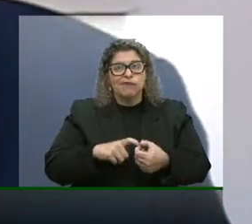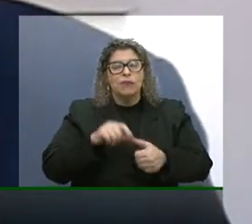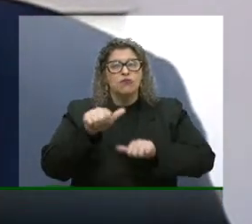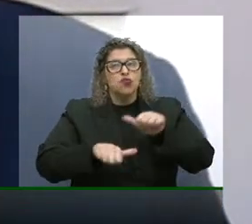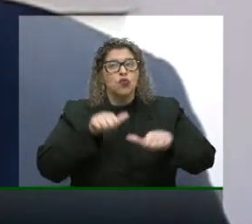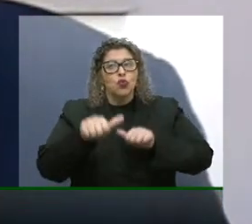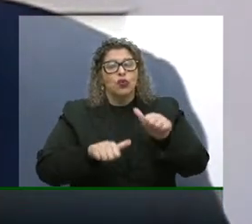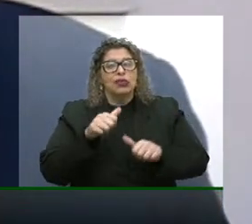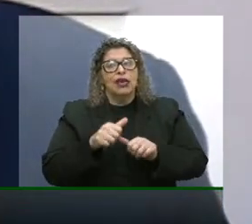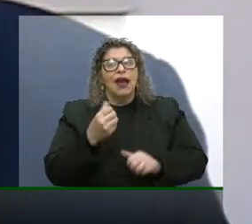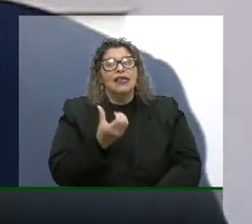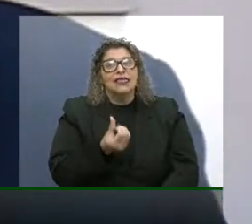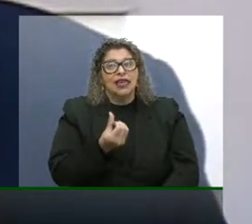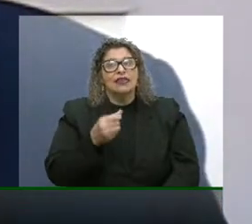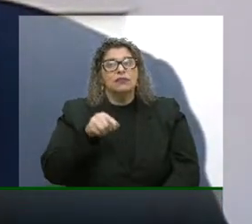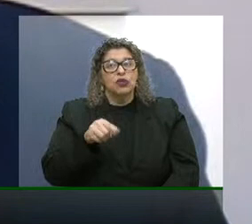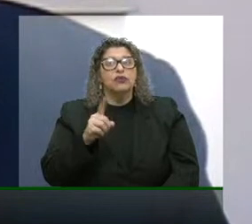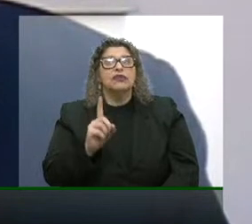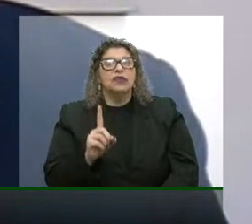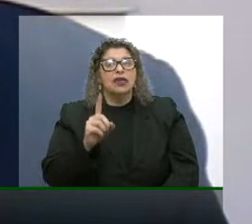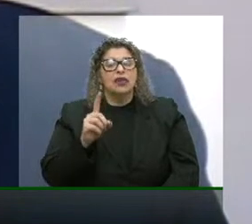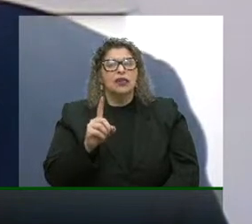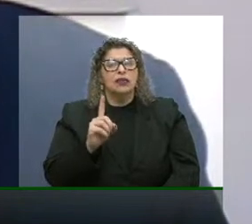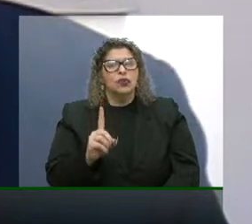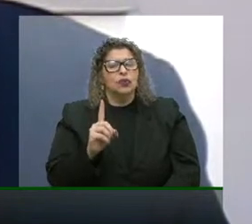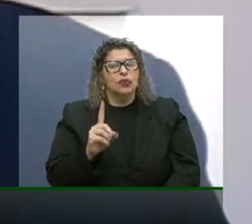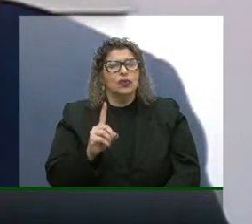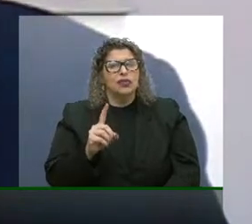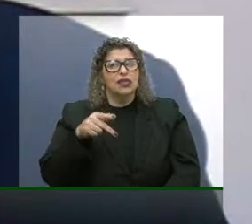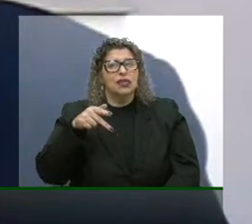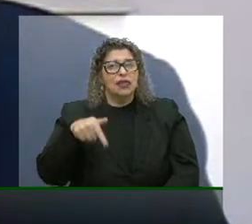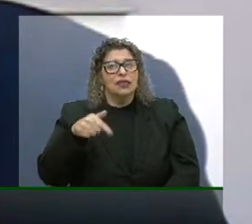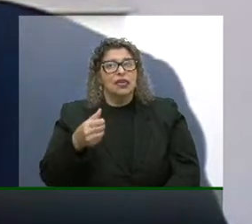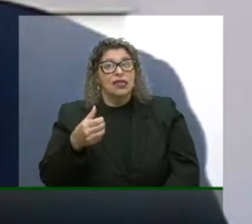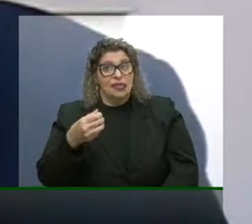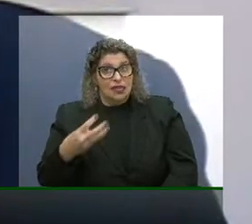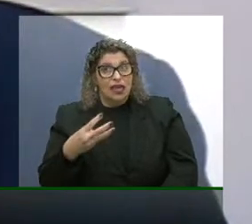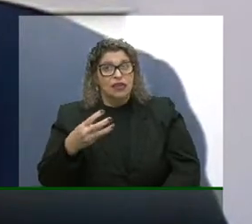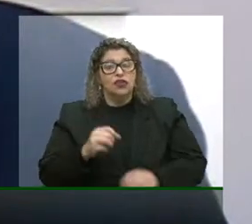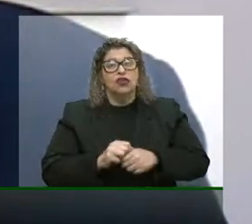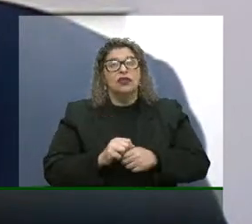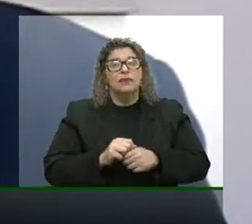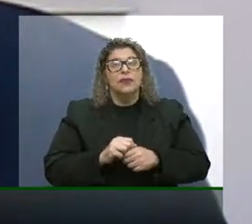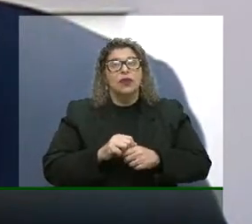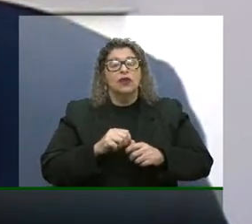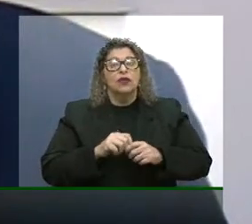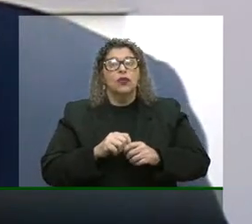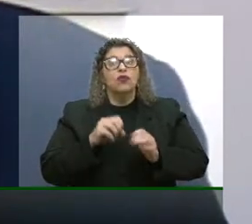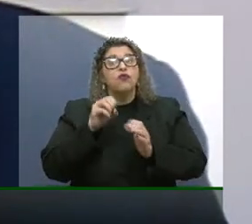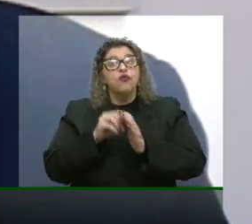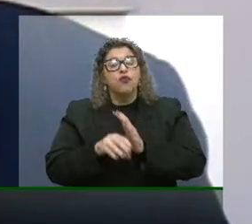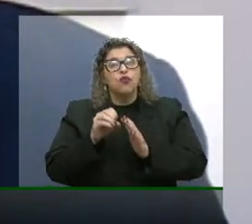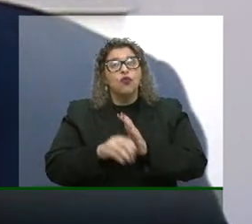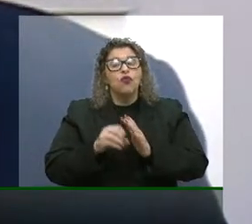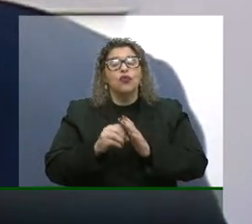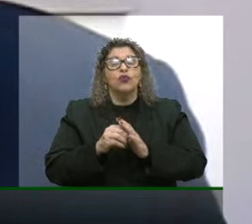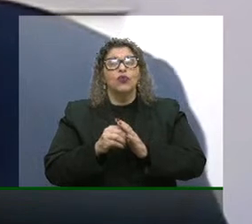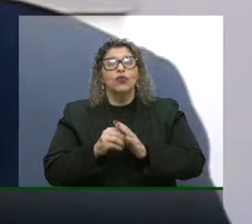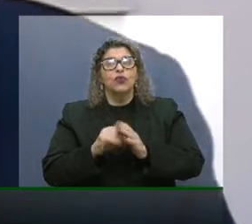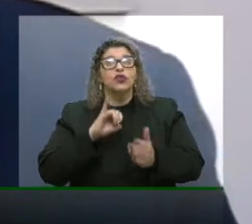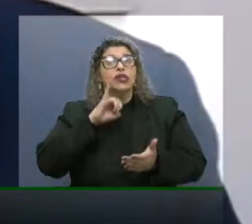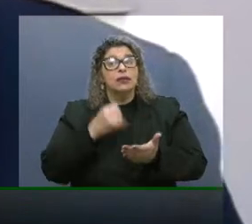a Lei 6.537, de 27 de fevereiro de 1973, que dispõe sobre o procedimento tributário administrativo e da outras